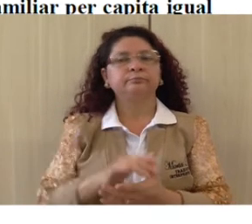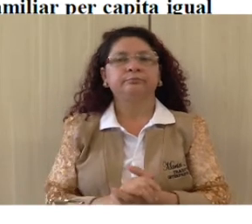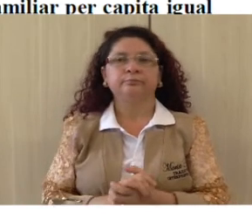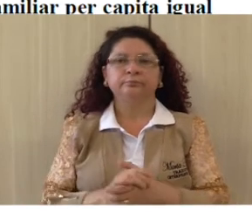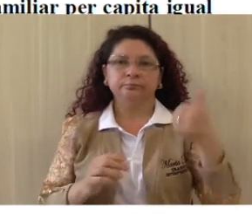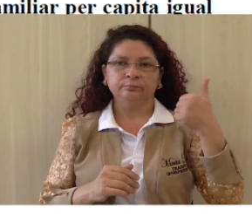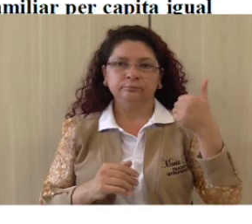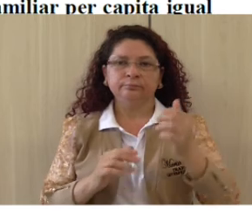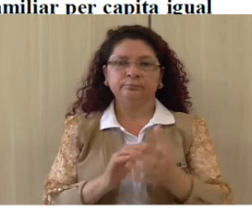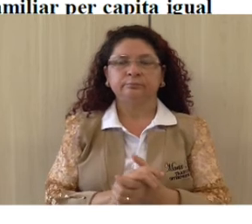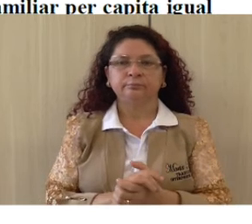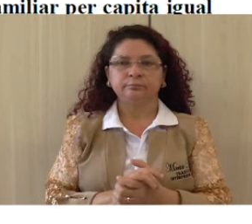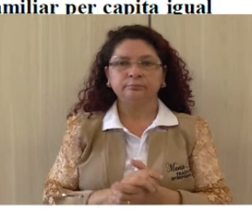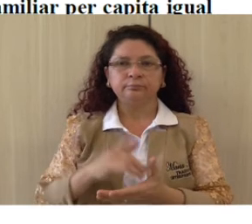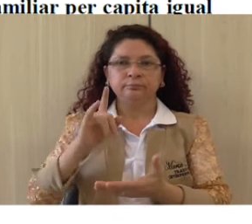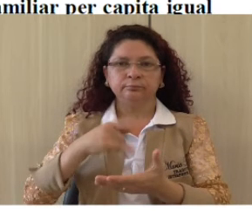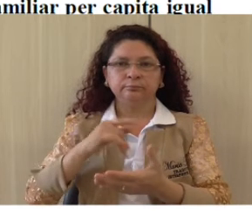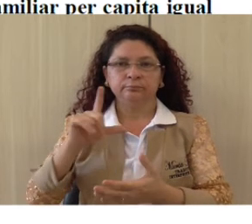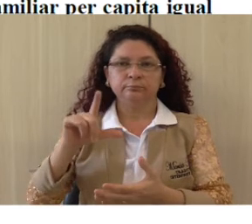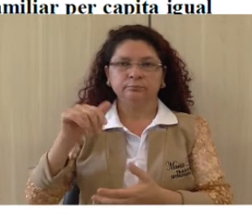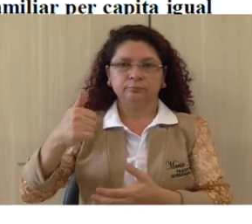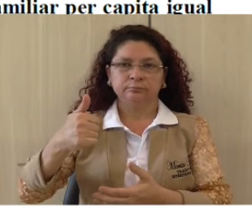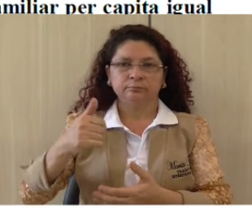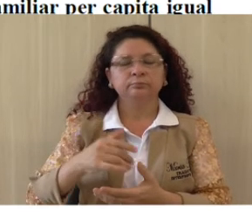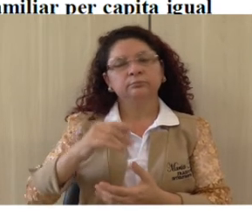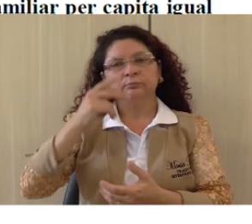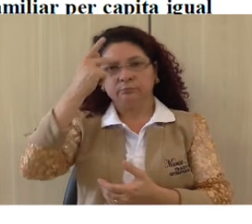Primeiro, modalidade de concorrência L1.